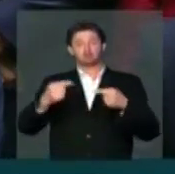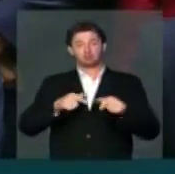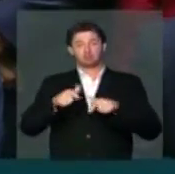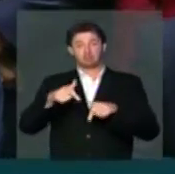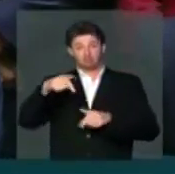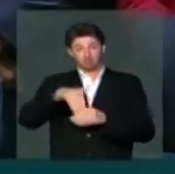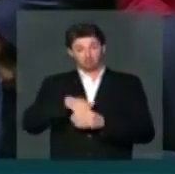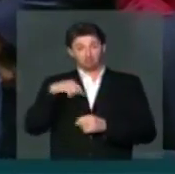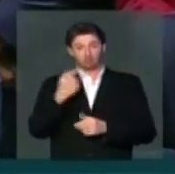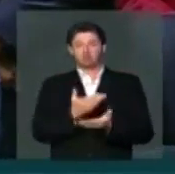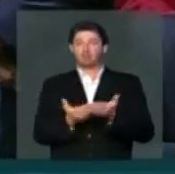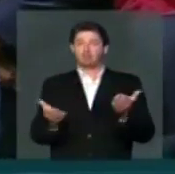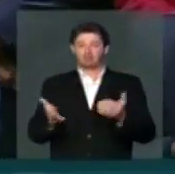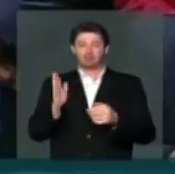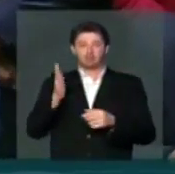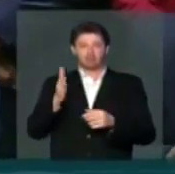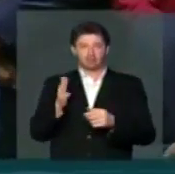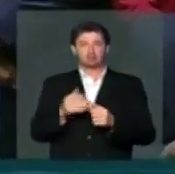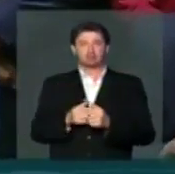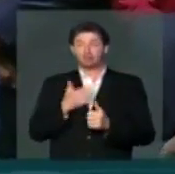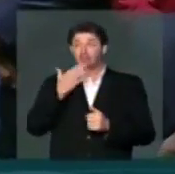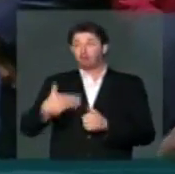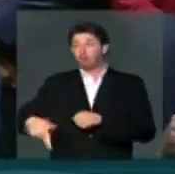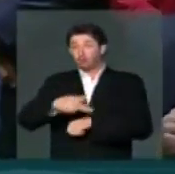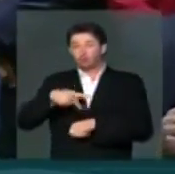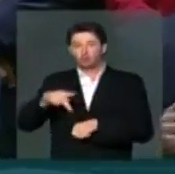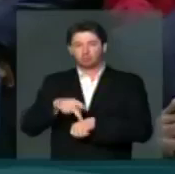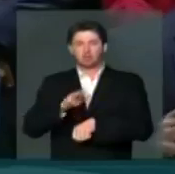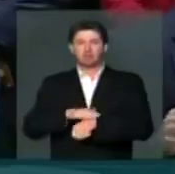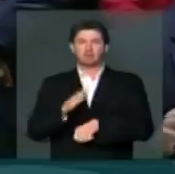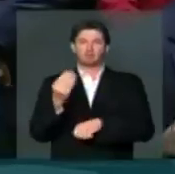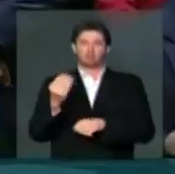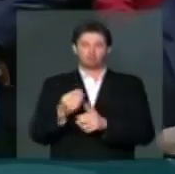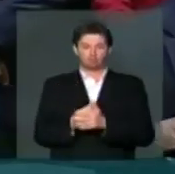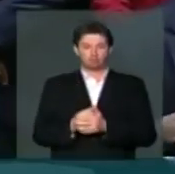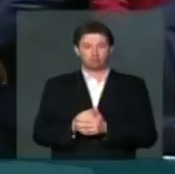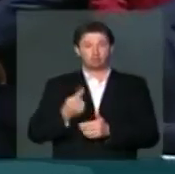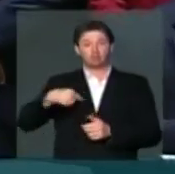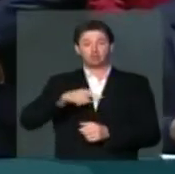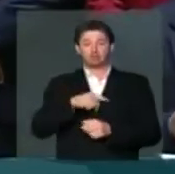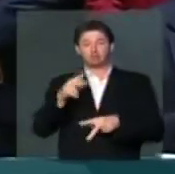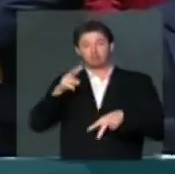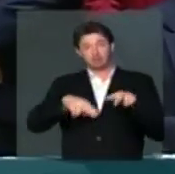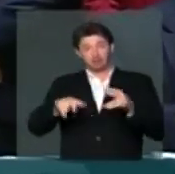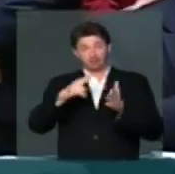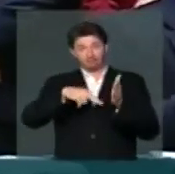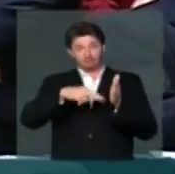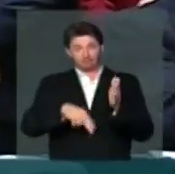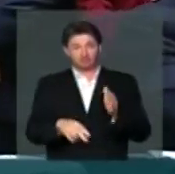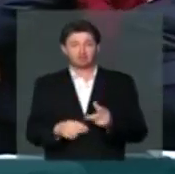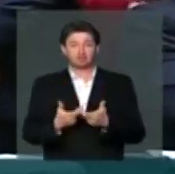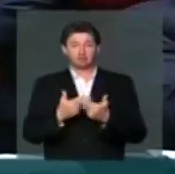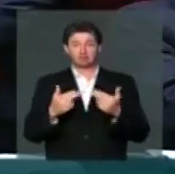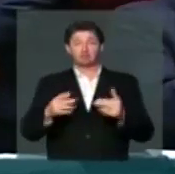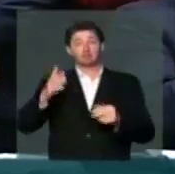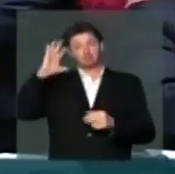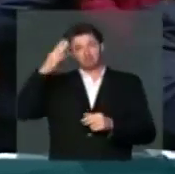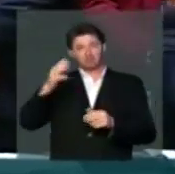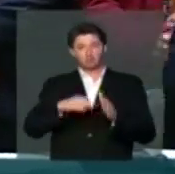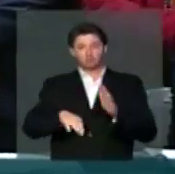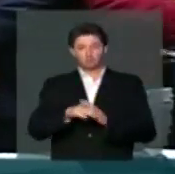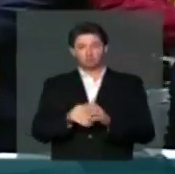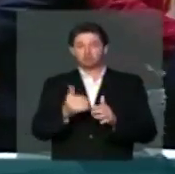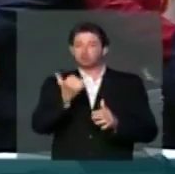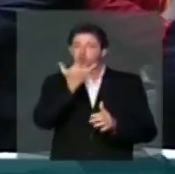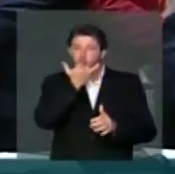dia, porque nós já perdemos para o país muito tempo que nós teremos que apreciar e as medidas serão tomadas.